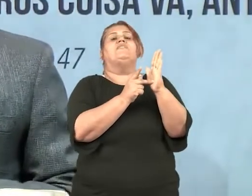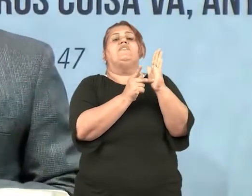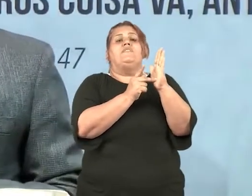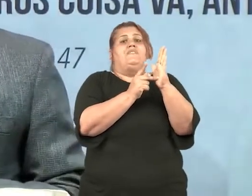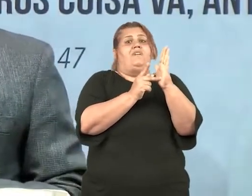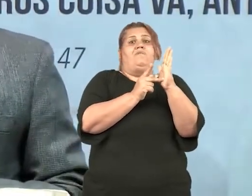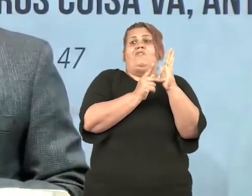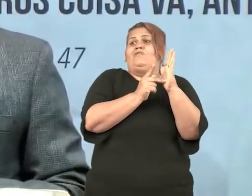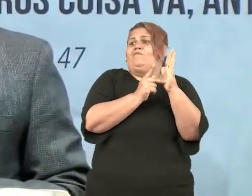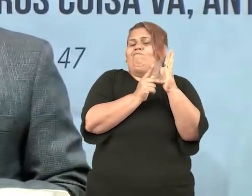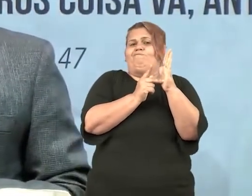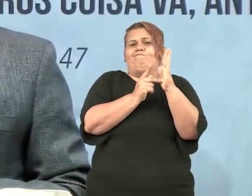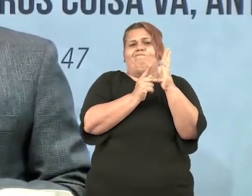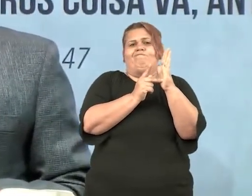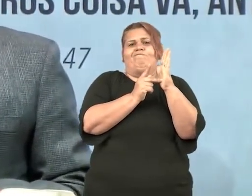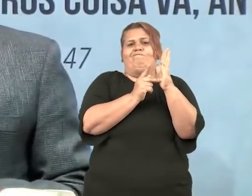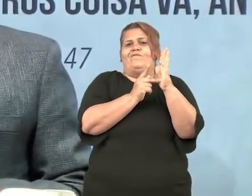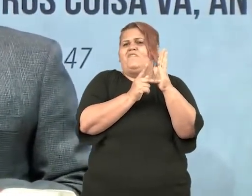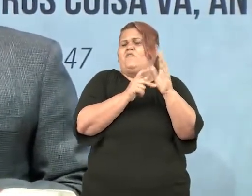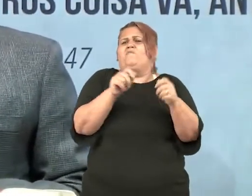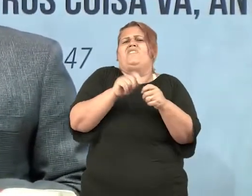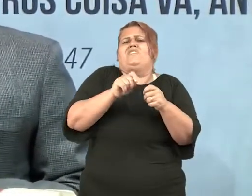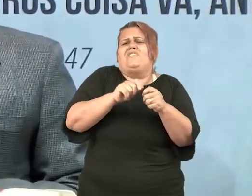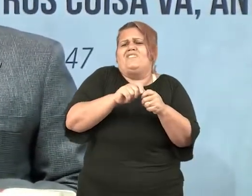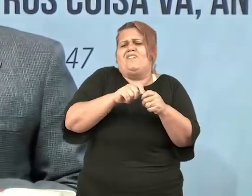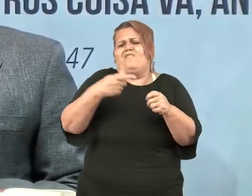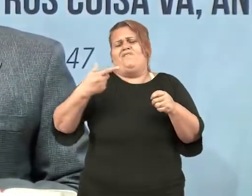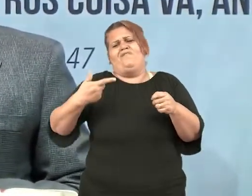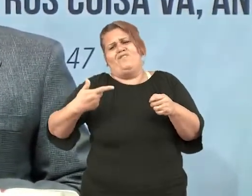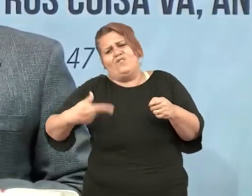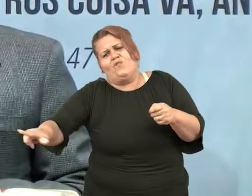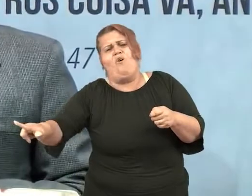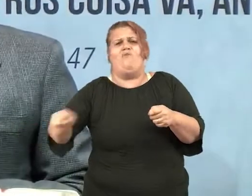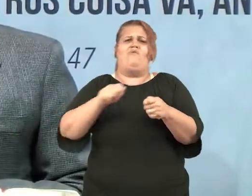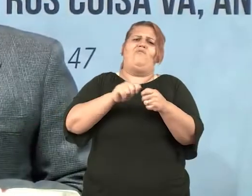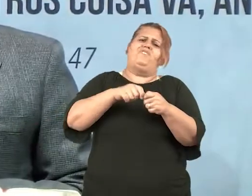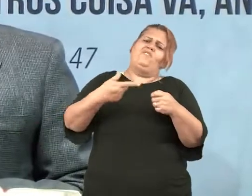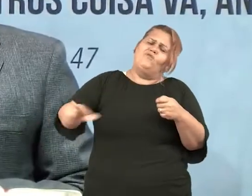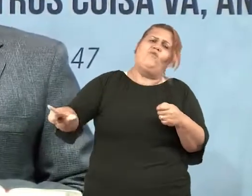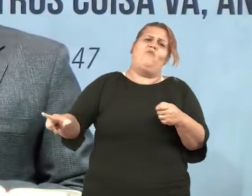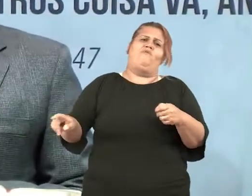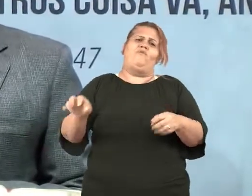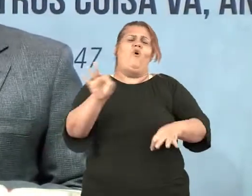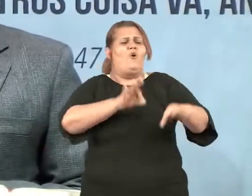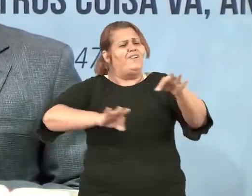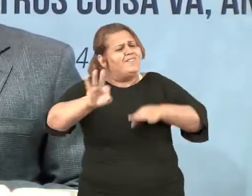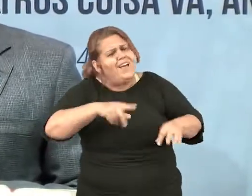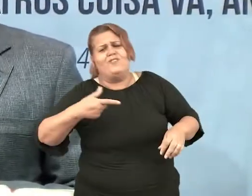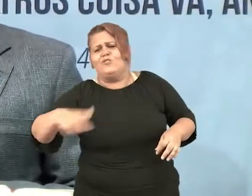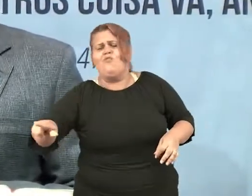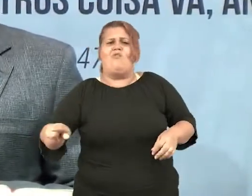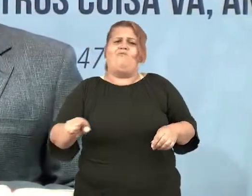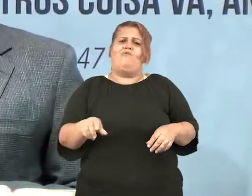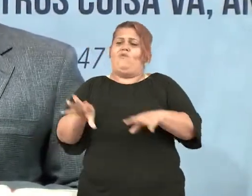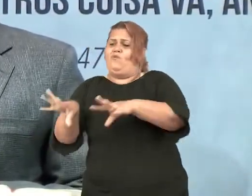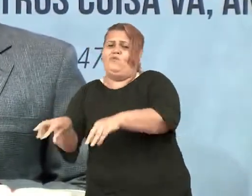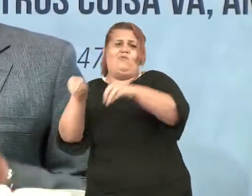estão necessariamente necessitados de serem reprogramados,